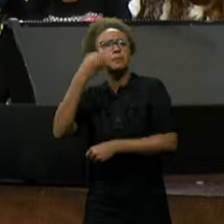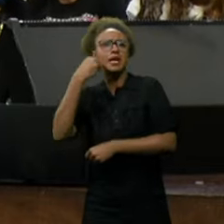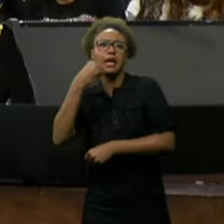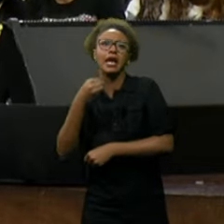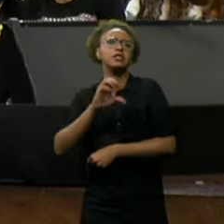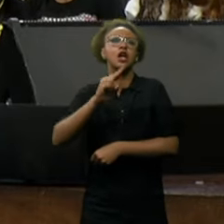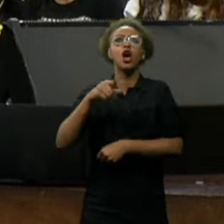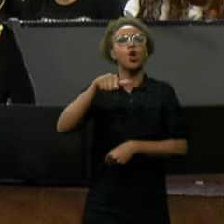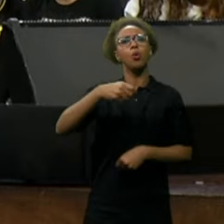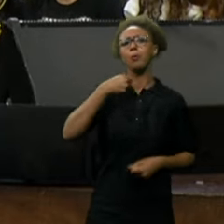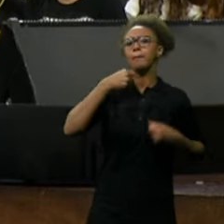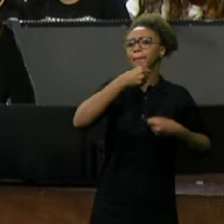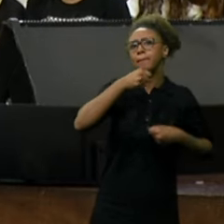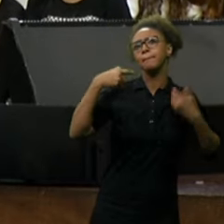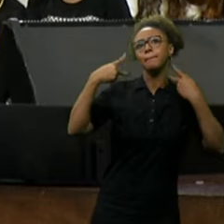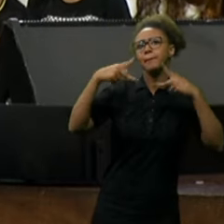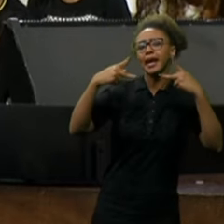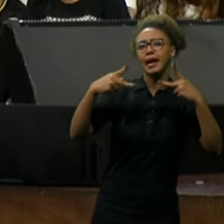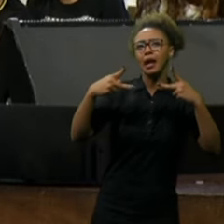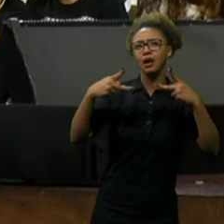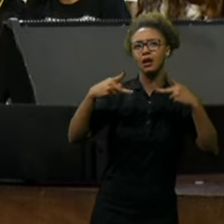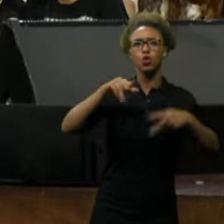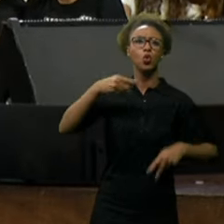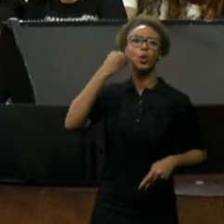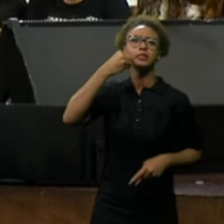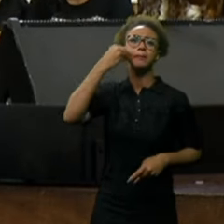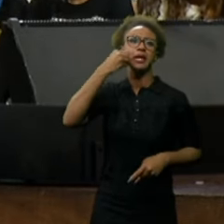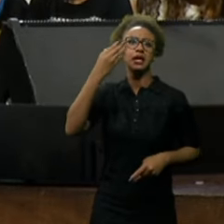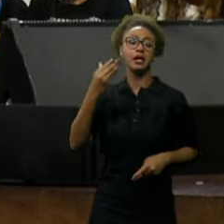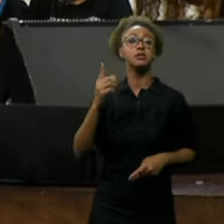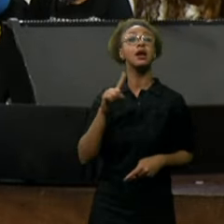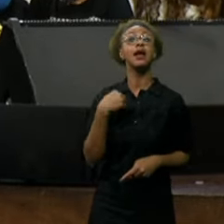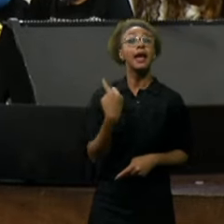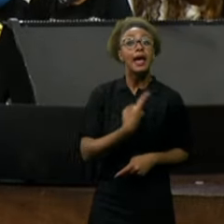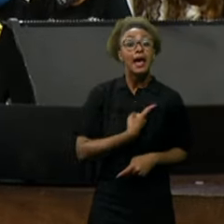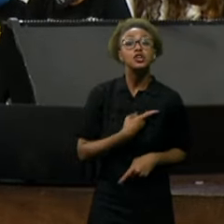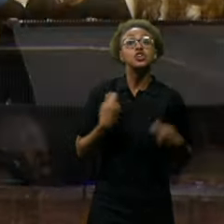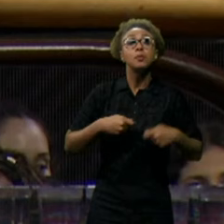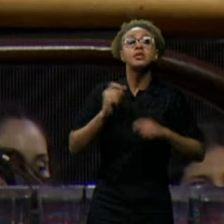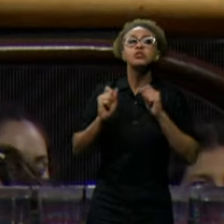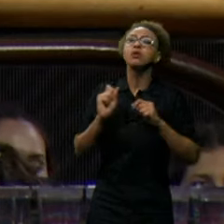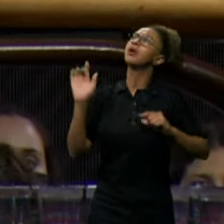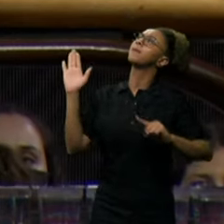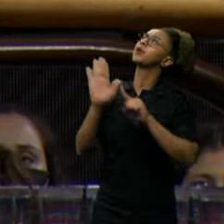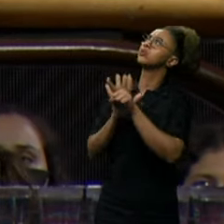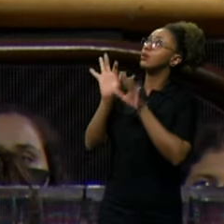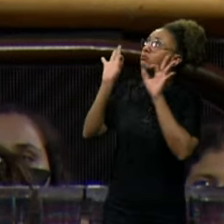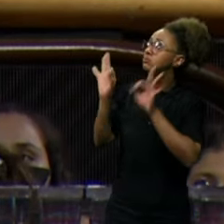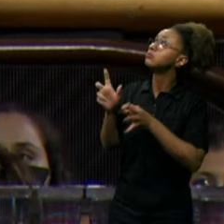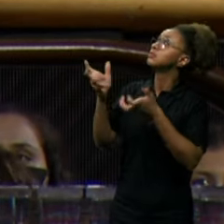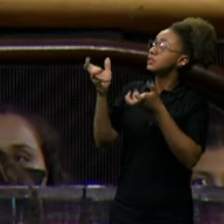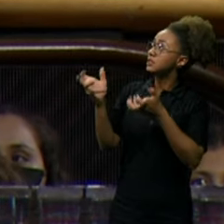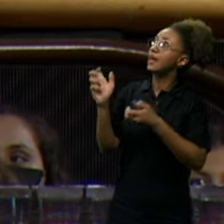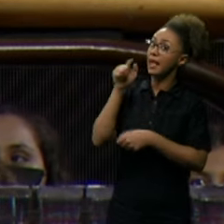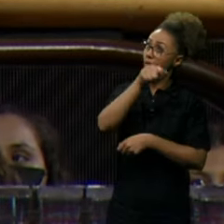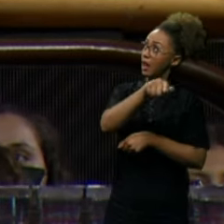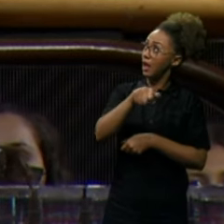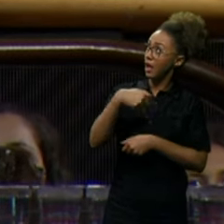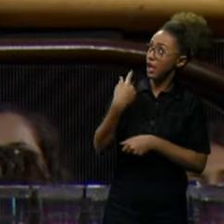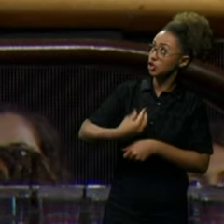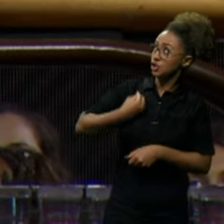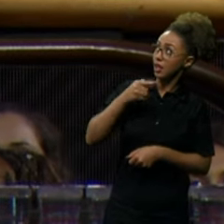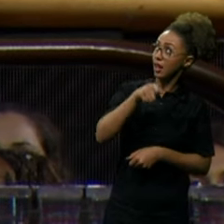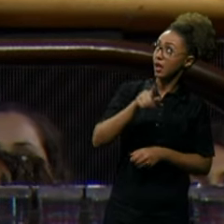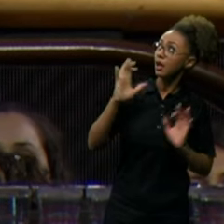coloca diante de uma multidão isso não é sobre as pessoas é sobre a nossa necessidade e perguntar e saber se Deus quer que nós estejamos aonde